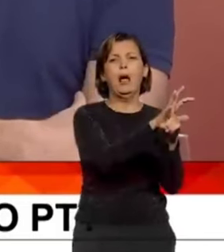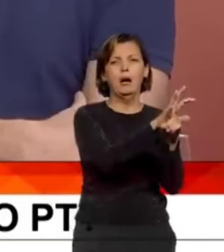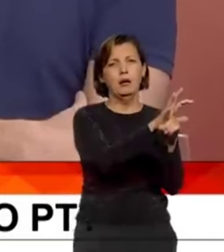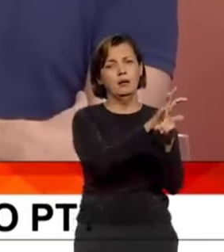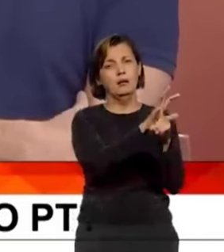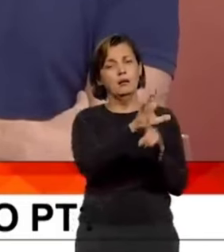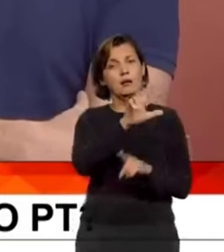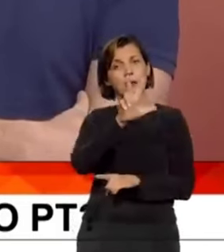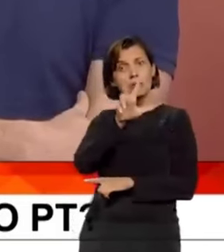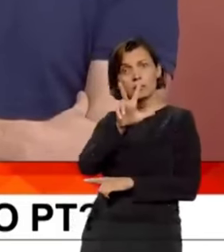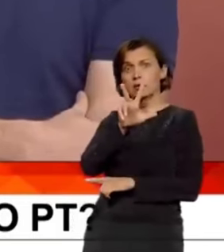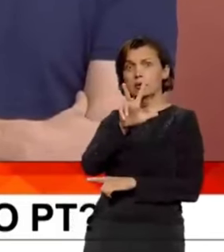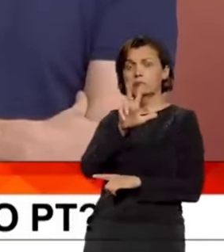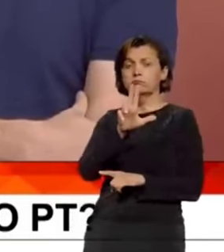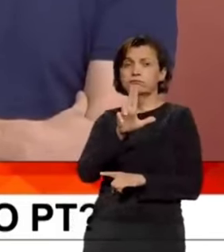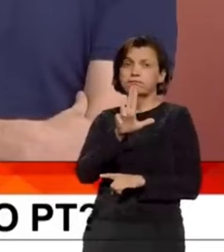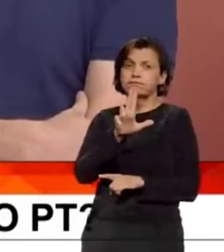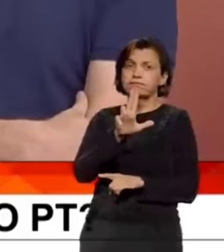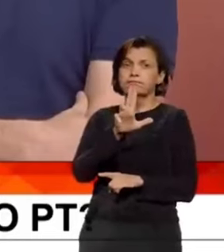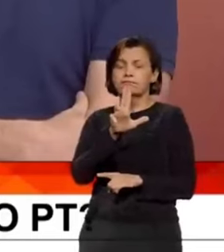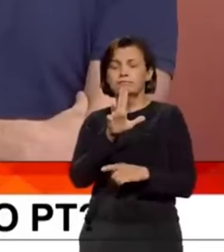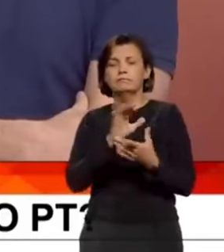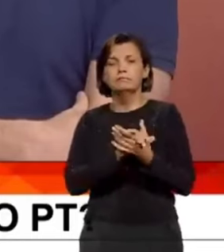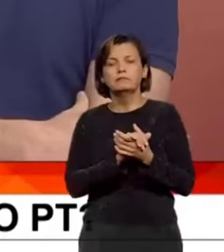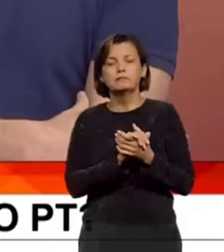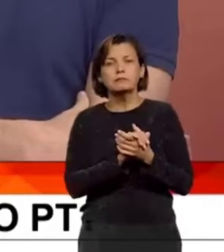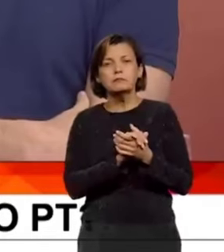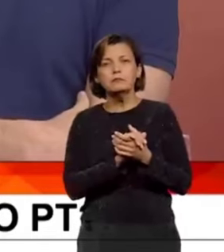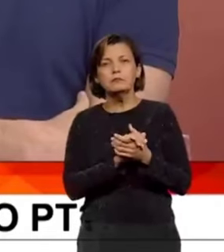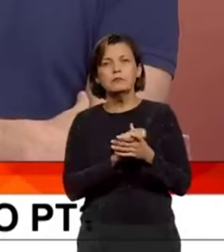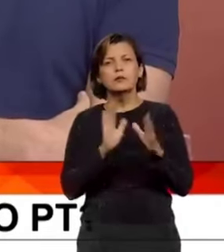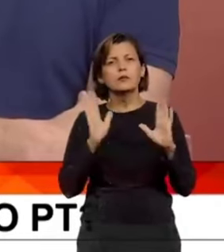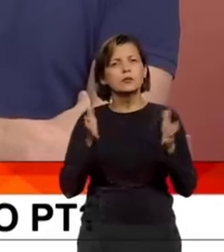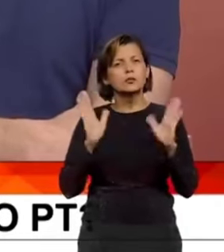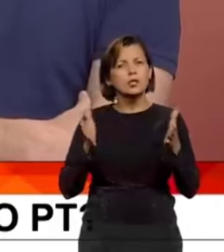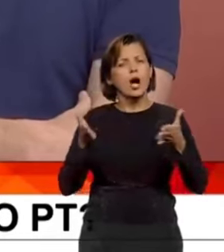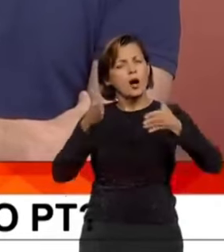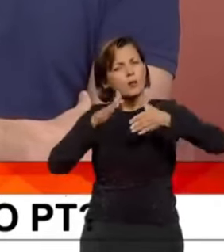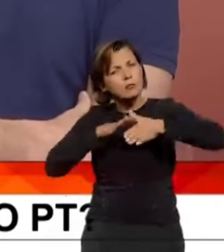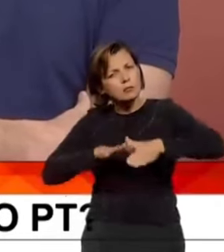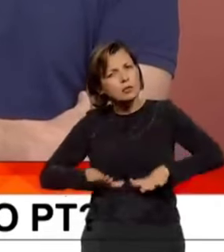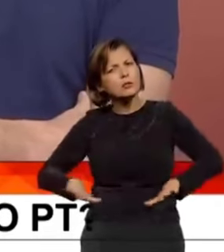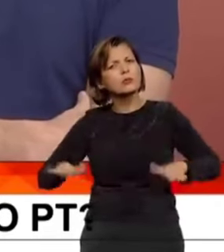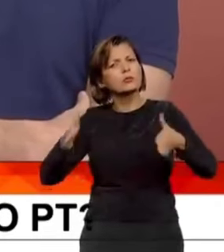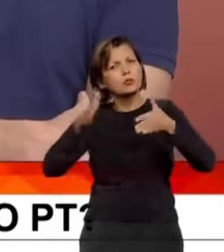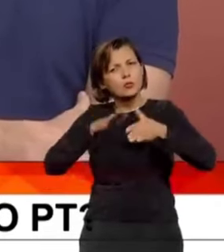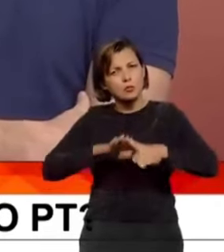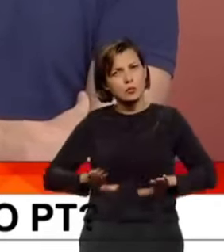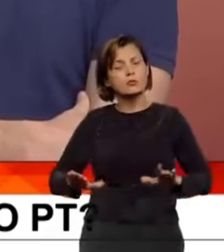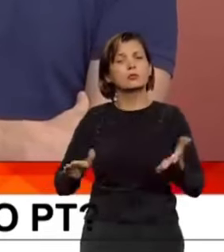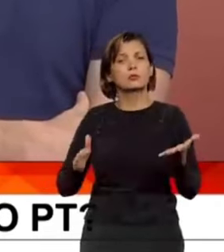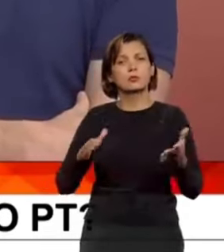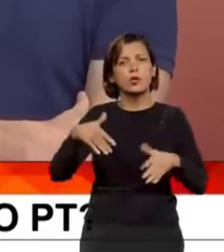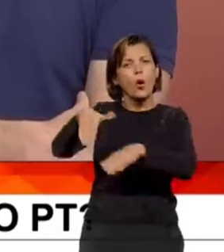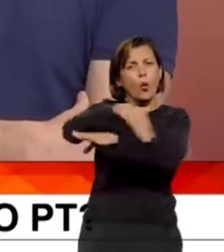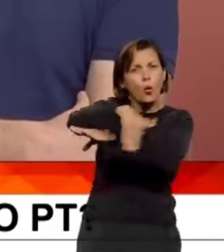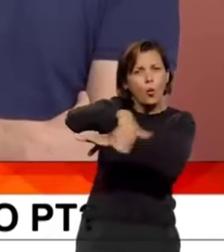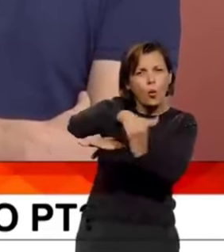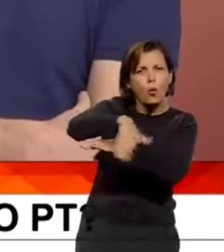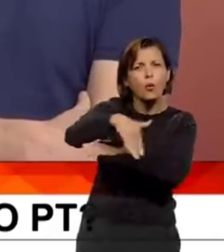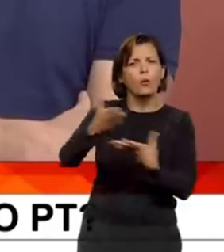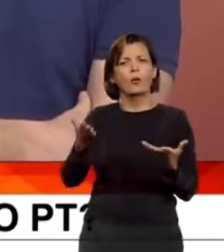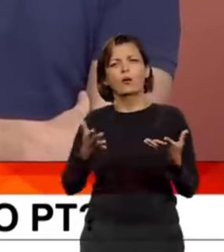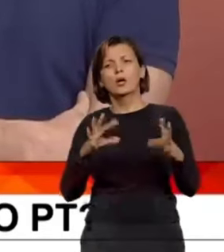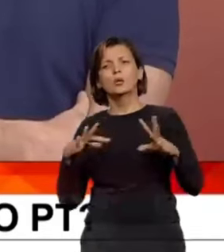figura como candidato Talvez possa até vencer no primeiro turno a gente vai para um pouco mais de humildade mas a militância